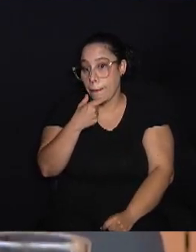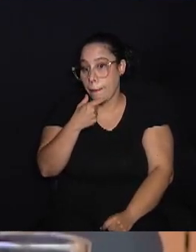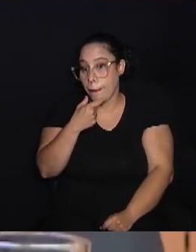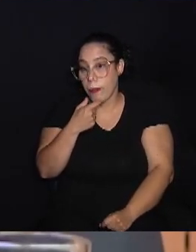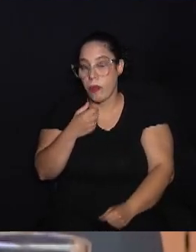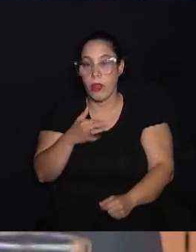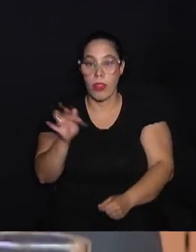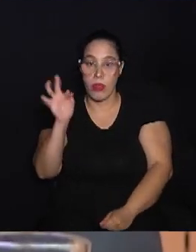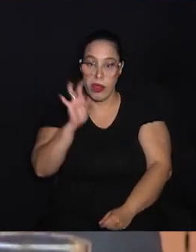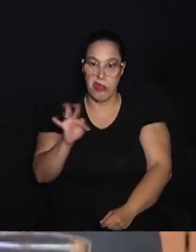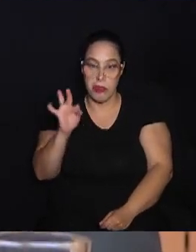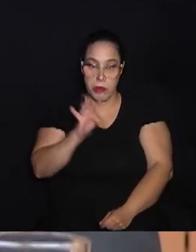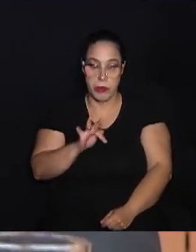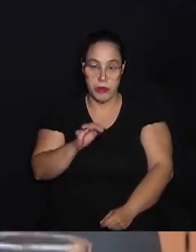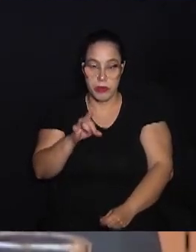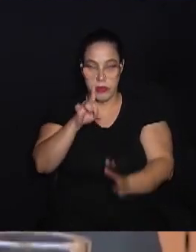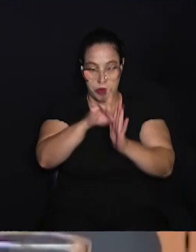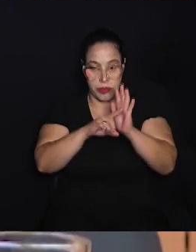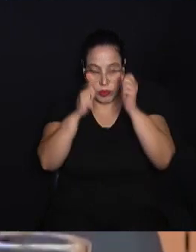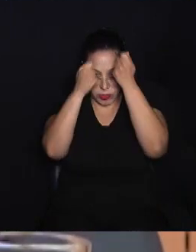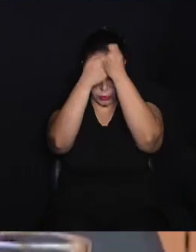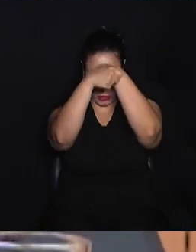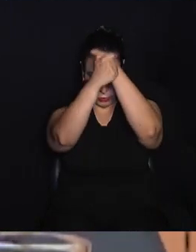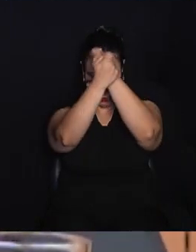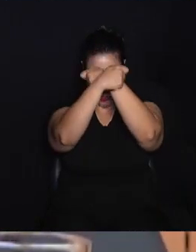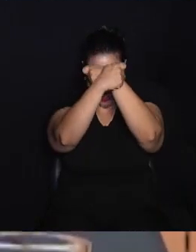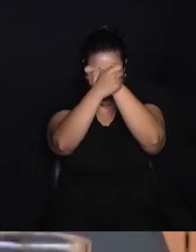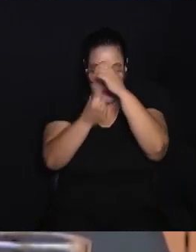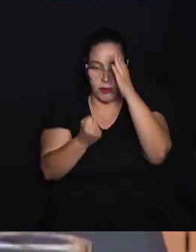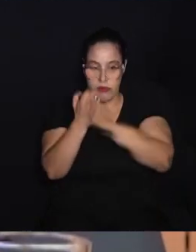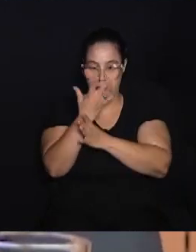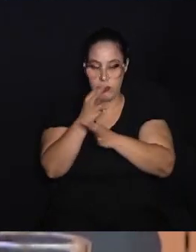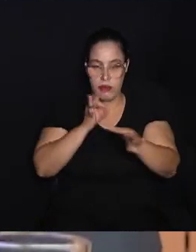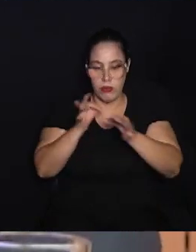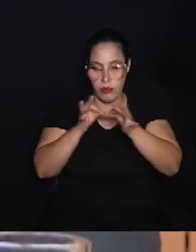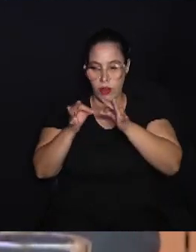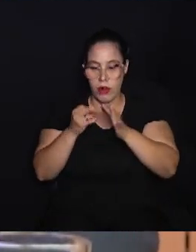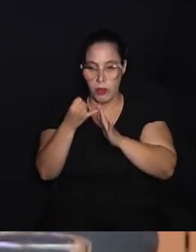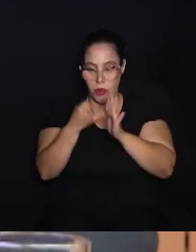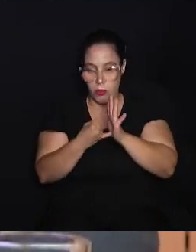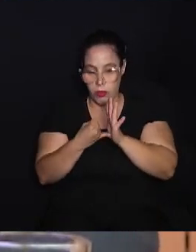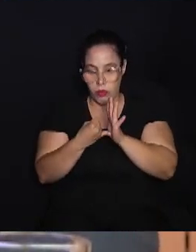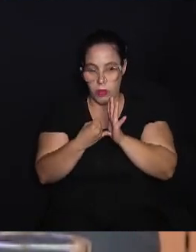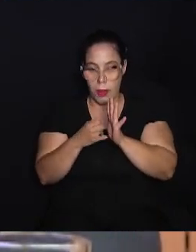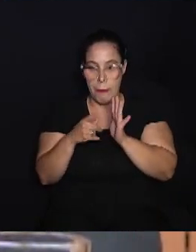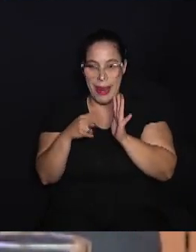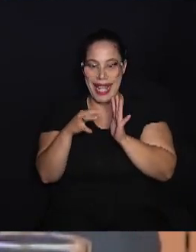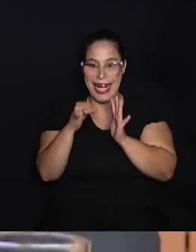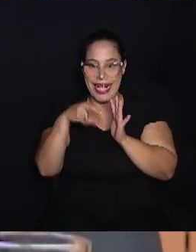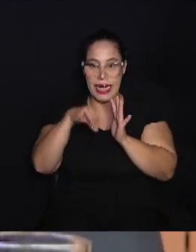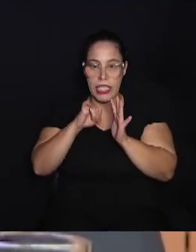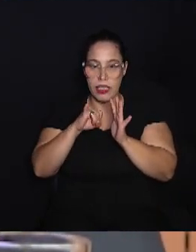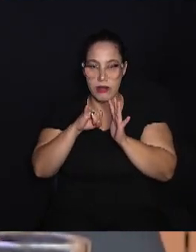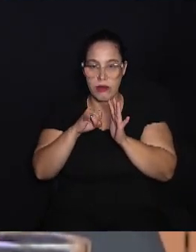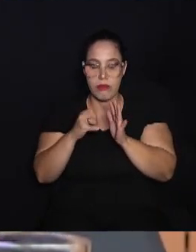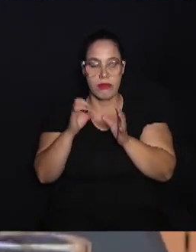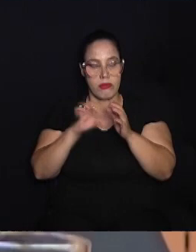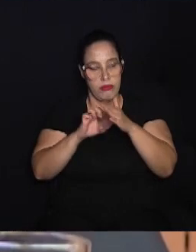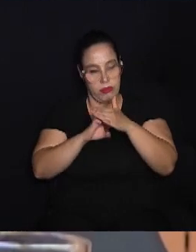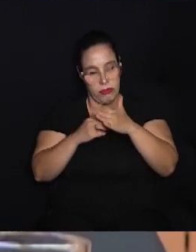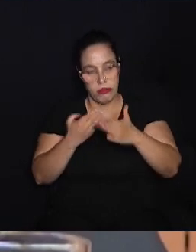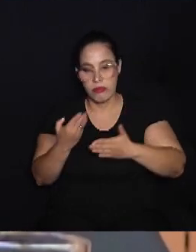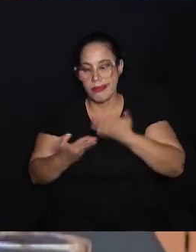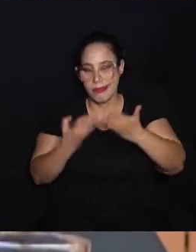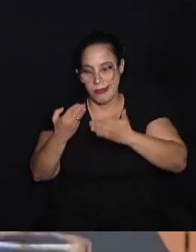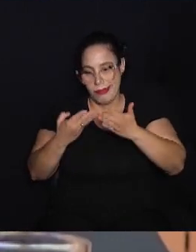Toninho formado na faculdade de direito na PUC e fundador da organização imobiliária Pelegrini empresa que há